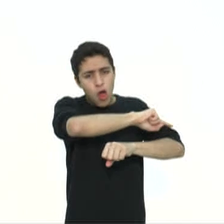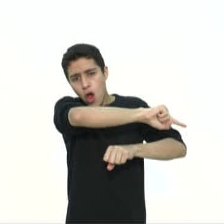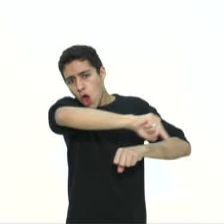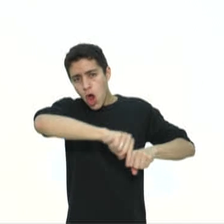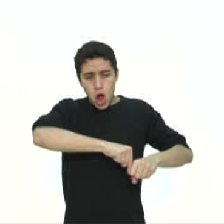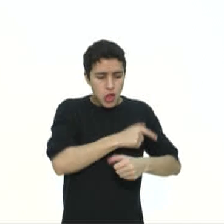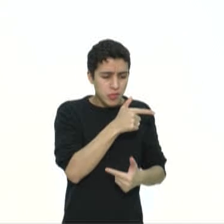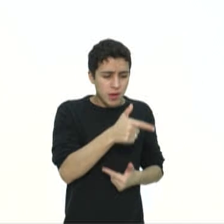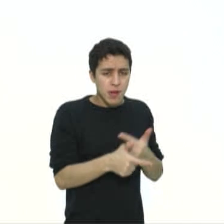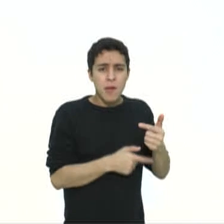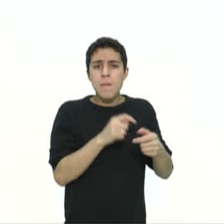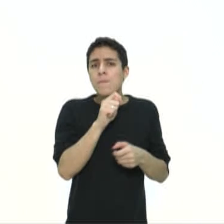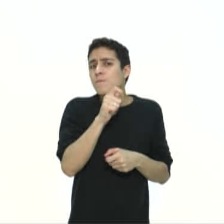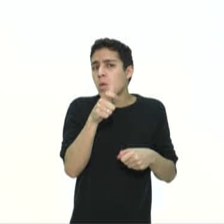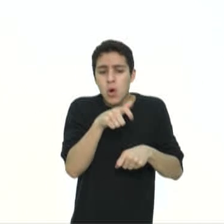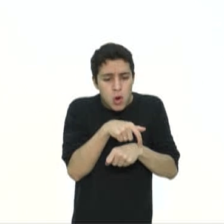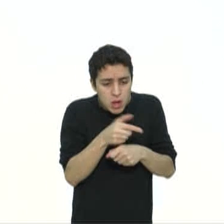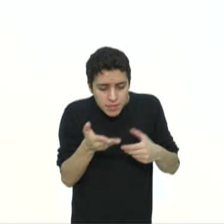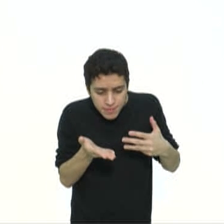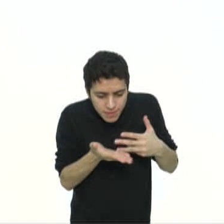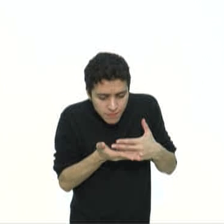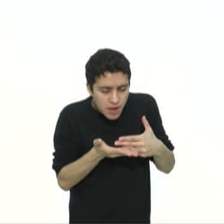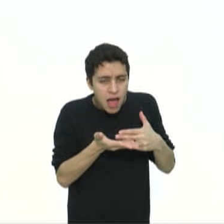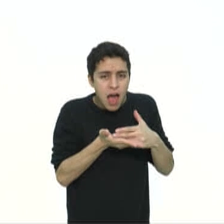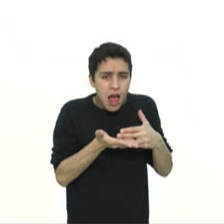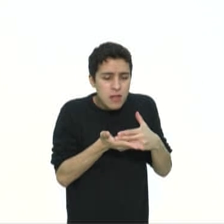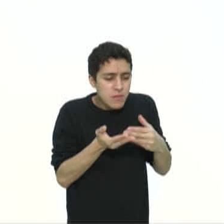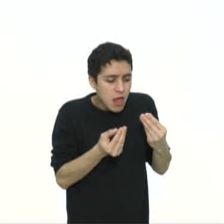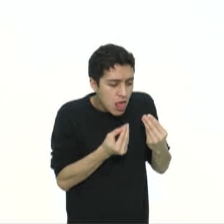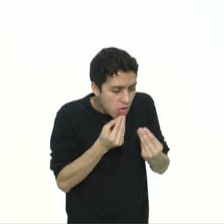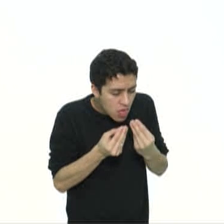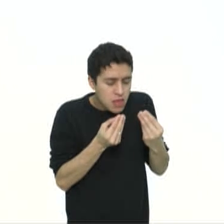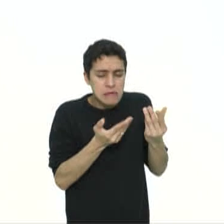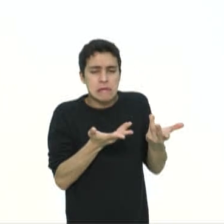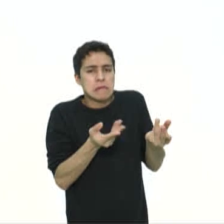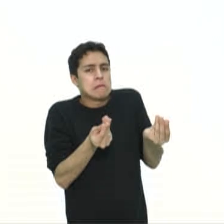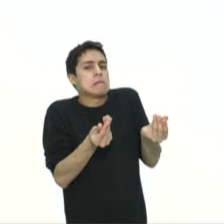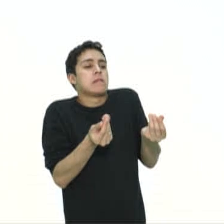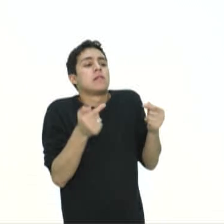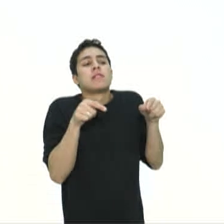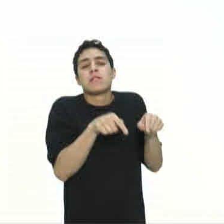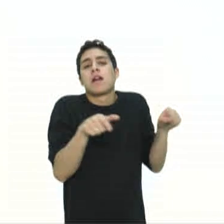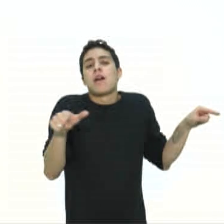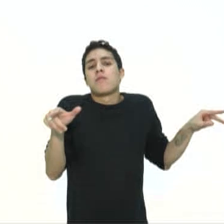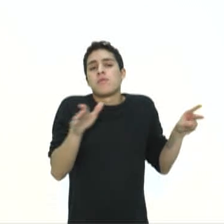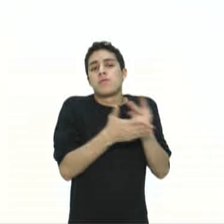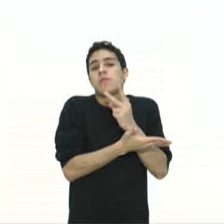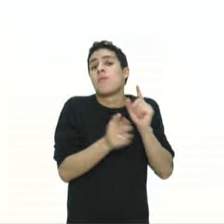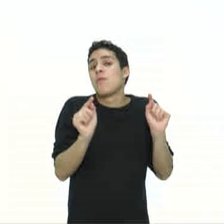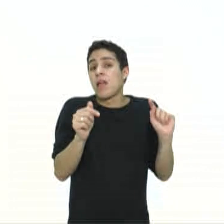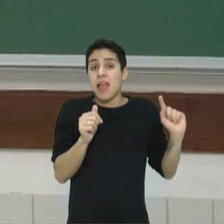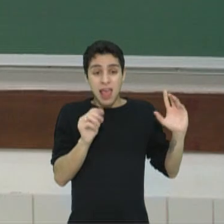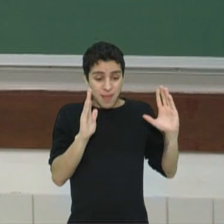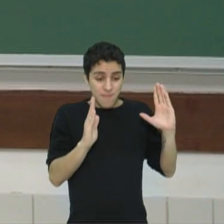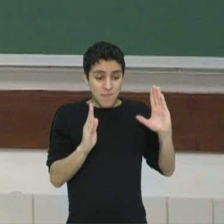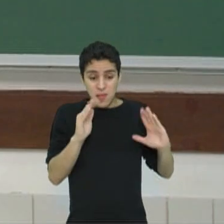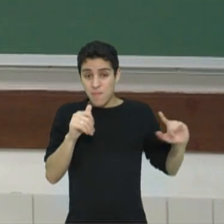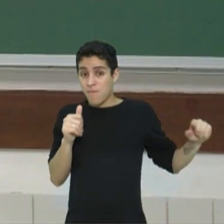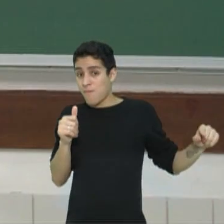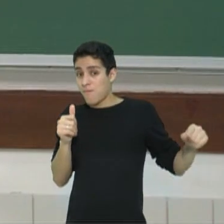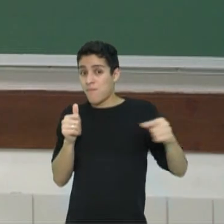pequenas pausas para uma refeição precária isso essas condições ocorreram lá na primeira revolução